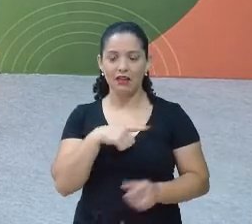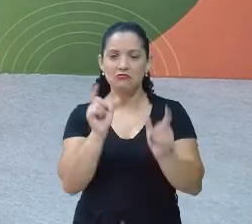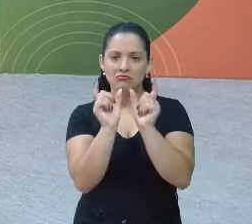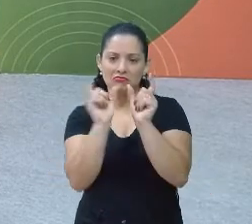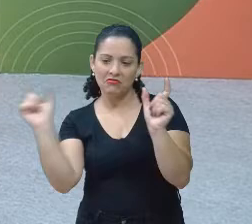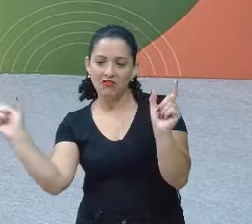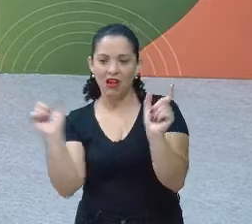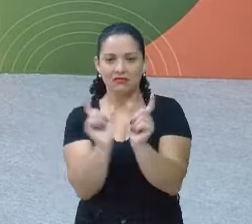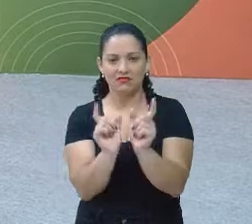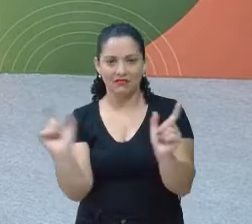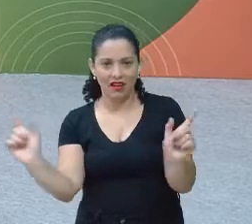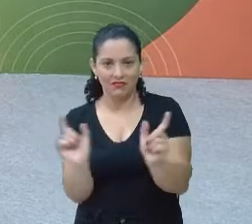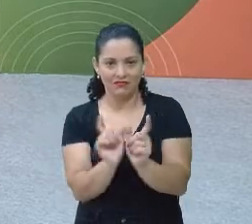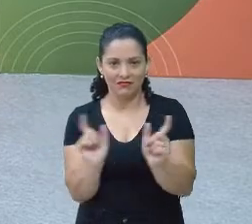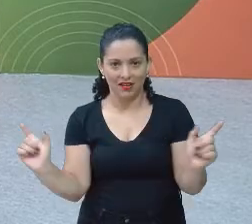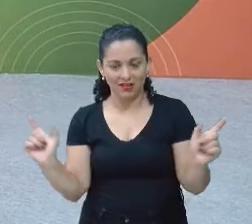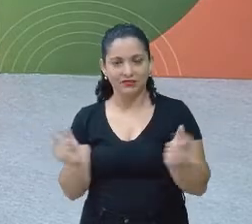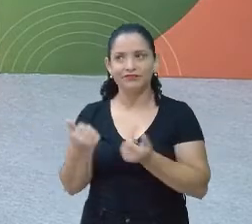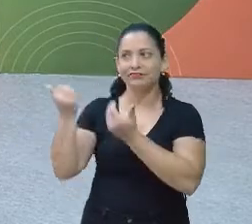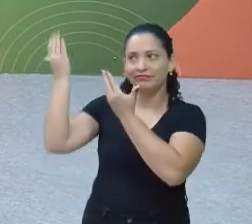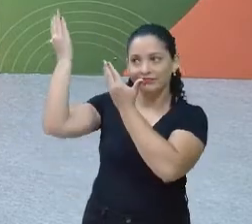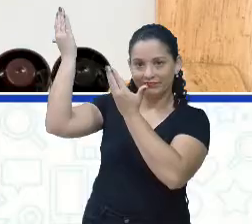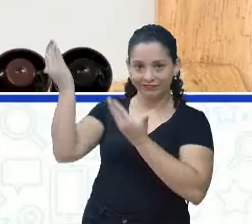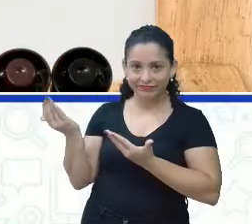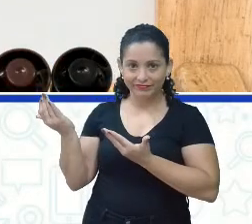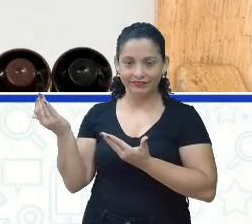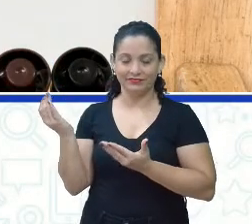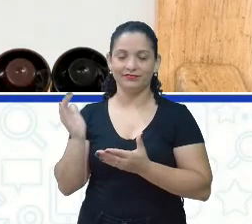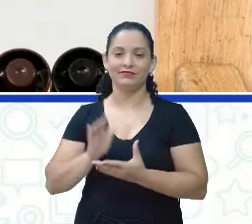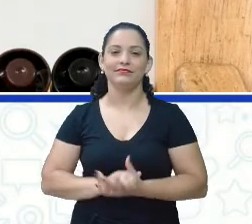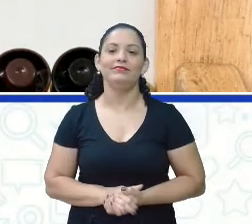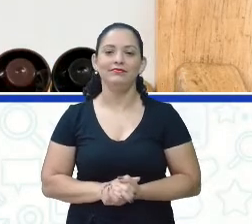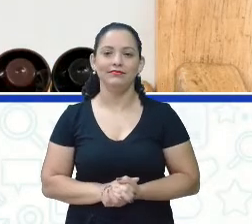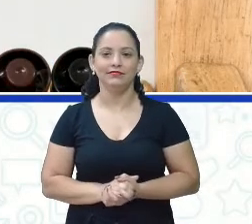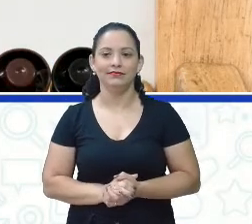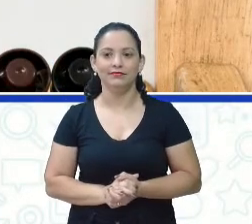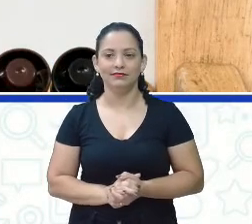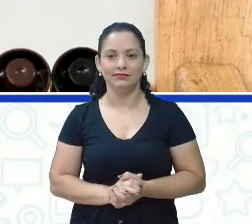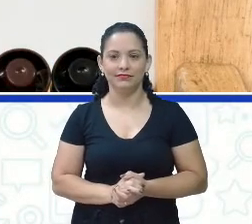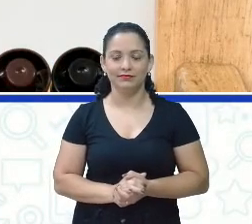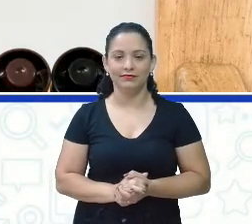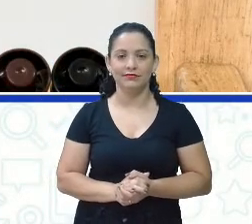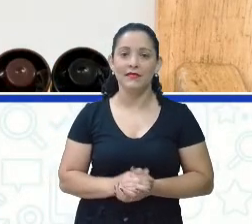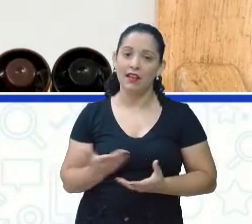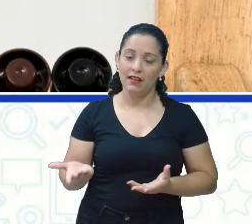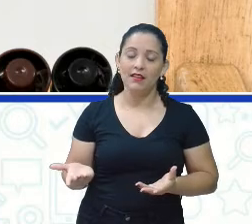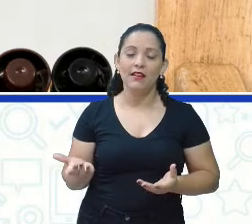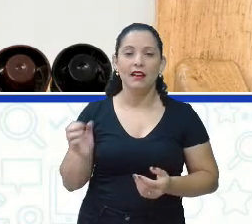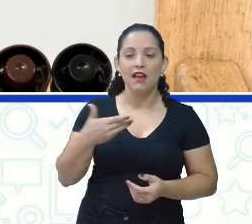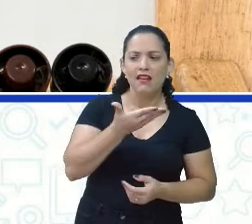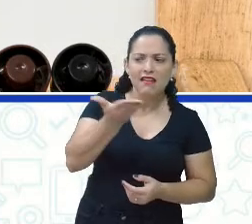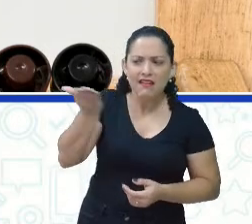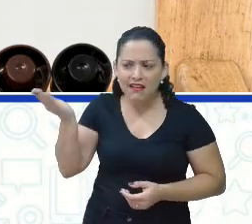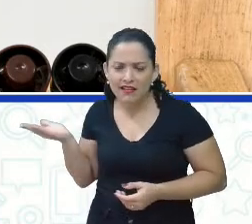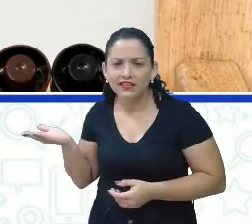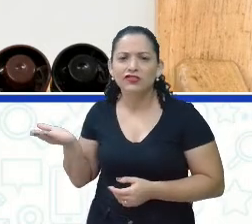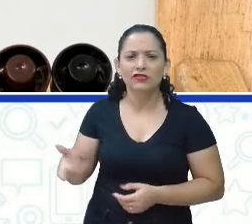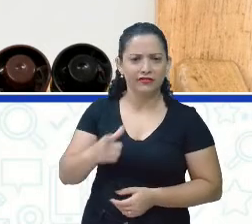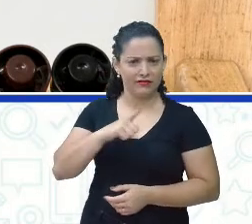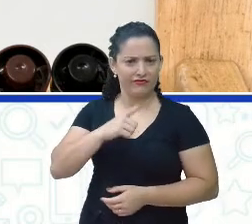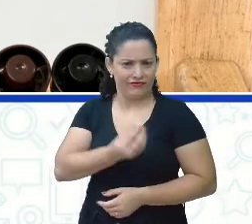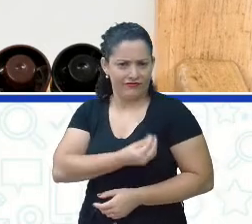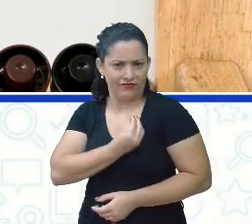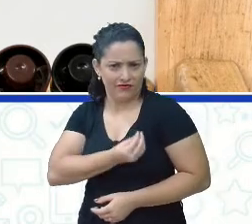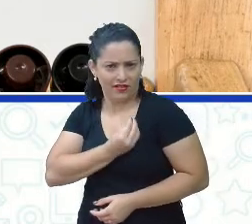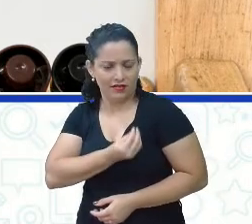é, ou está, nós somos ou estamos, vós sois ou estáis, eles ou elas são ou estão, tá bom? Isso no